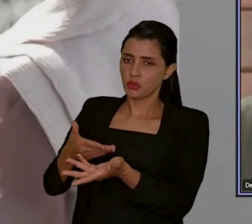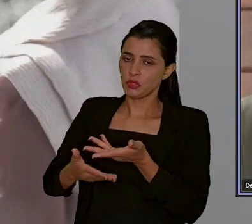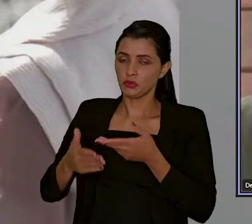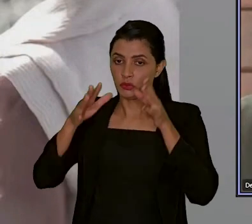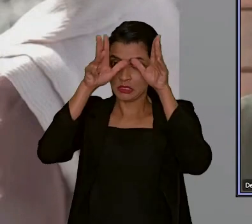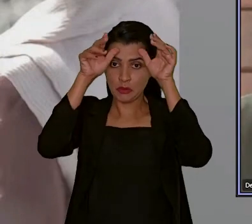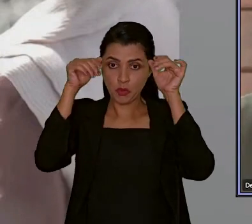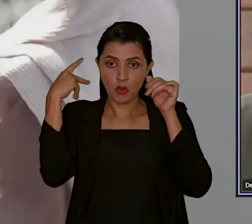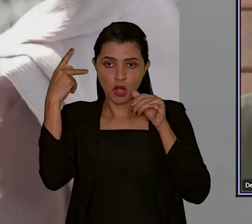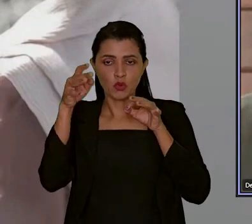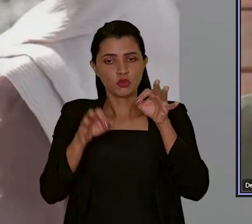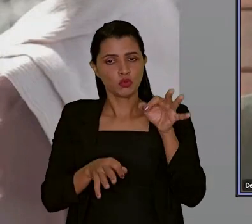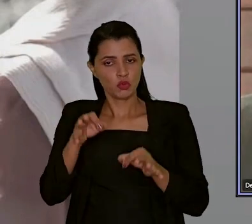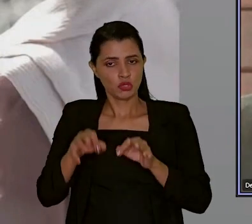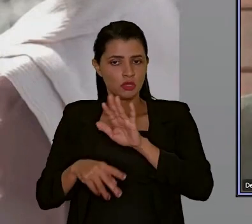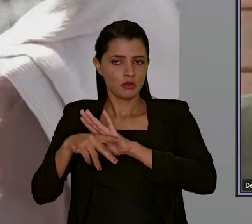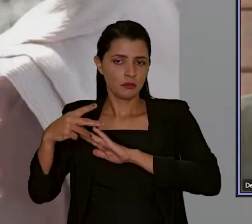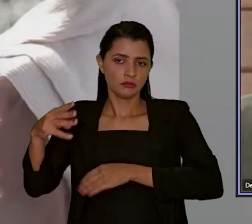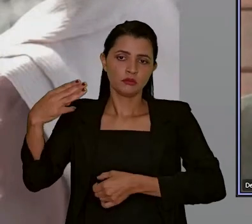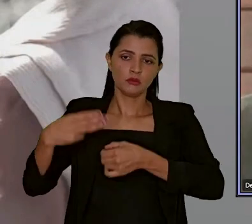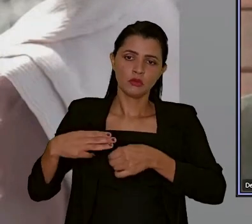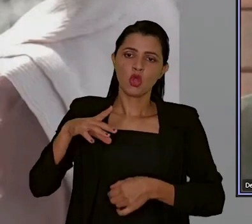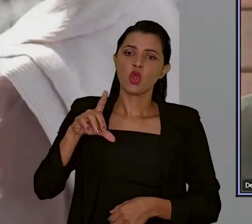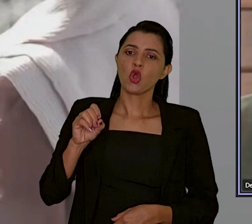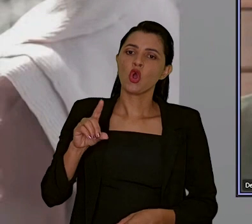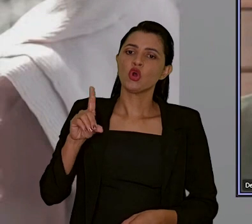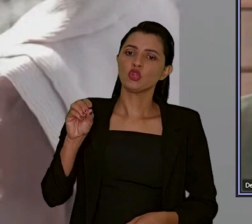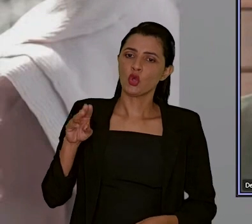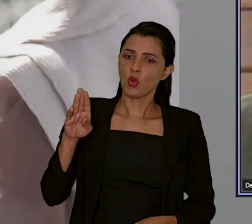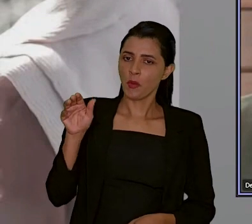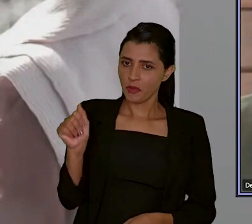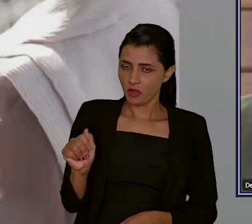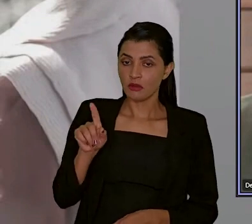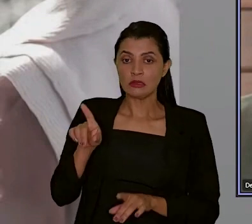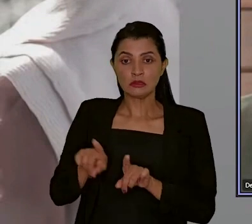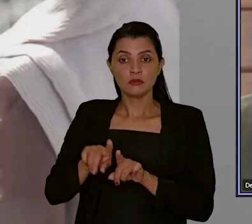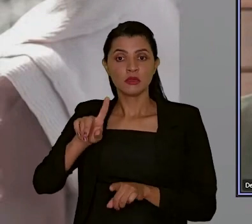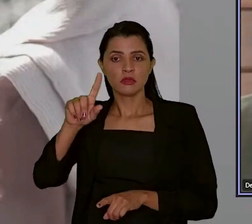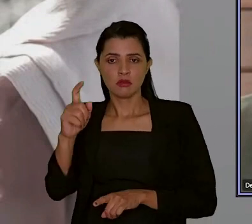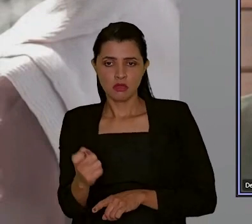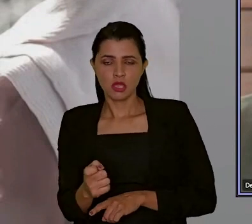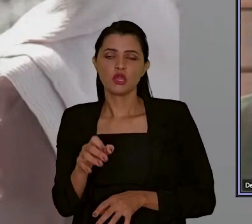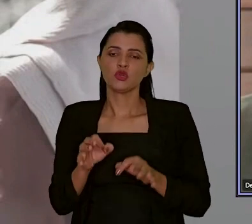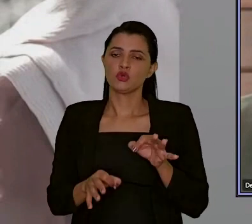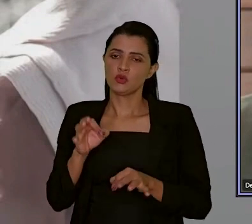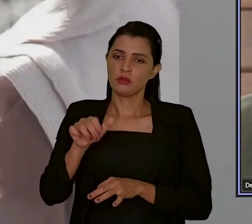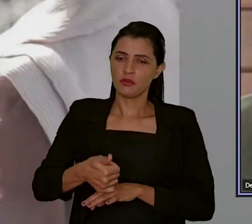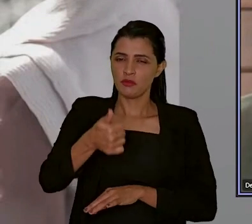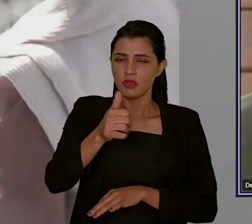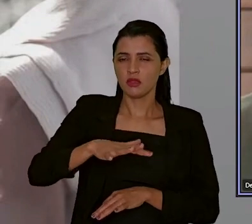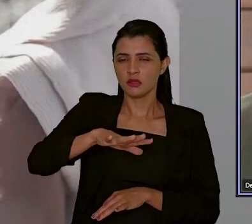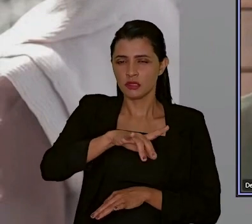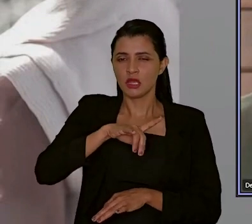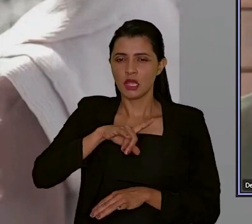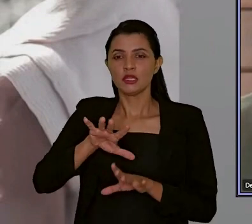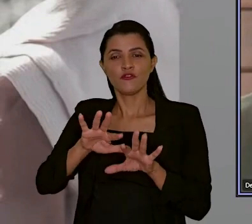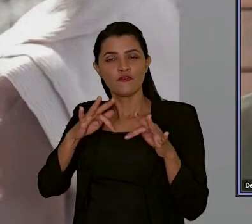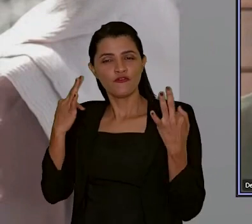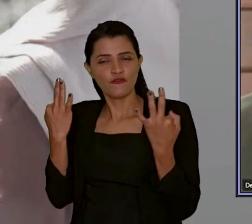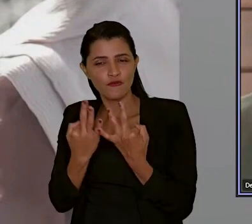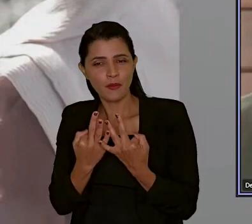Tribunal Superior de Justiça da província de Córdoba, ex-juíza de primeira instância do Tribunal de Família de